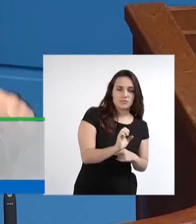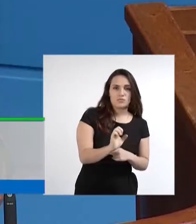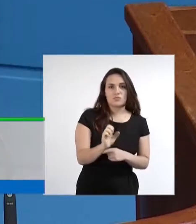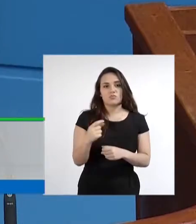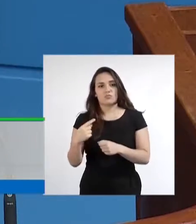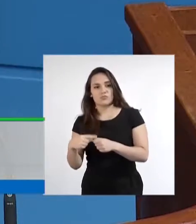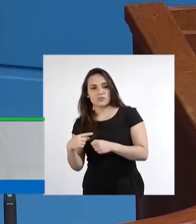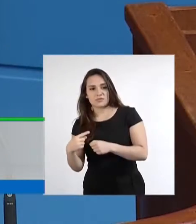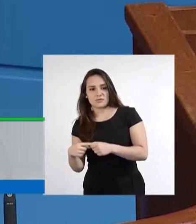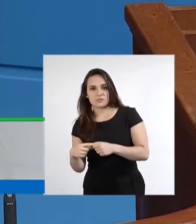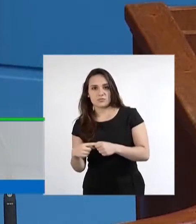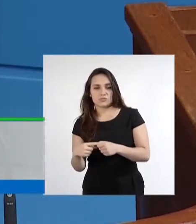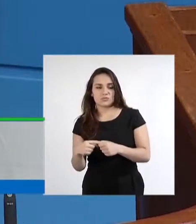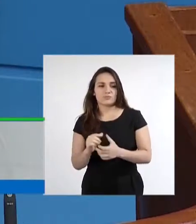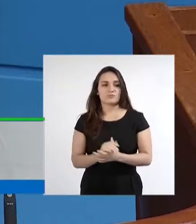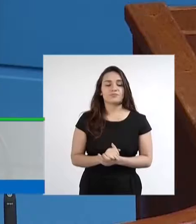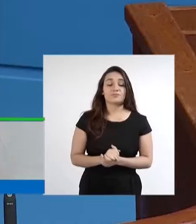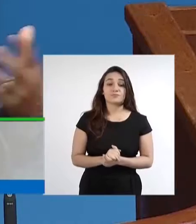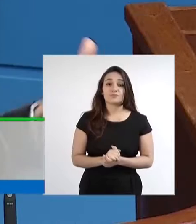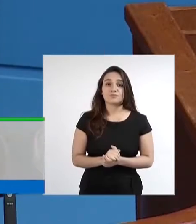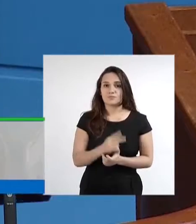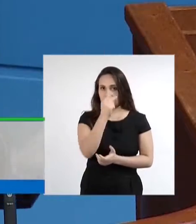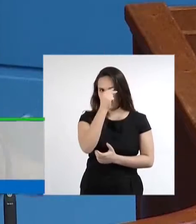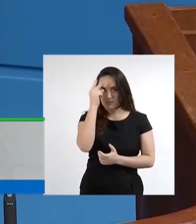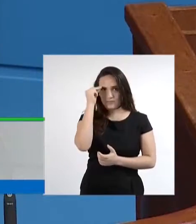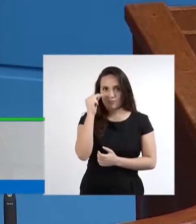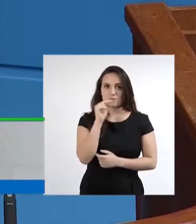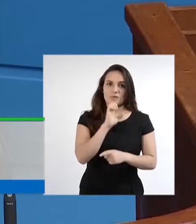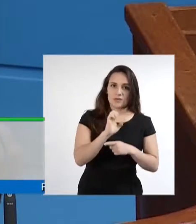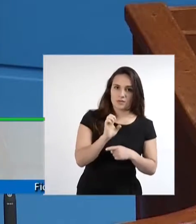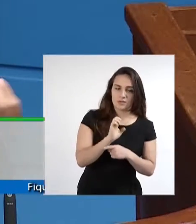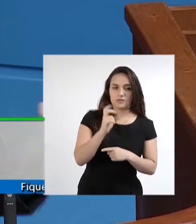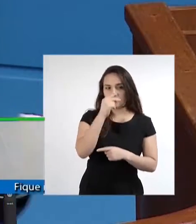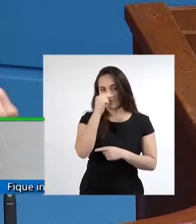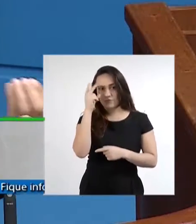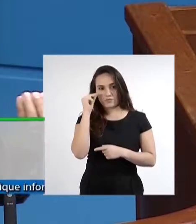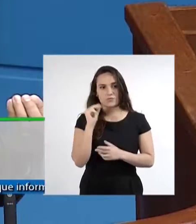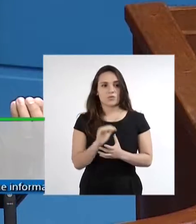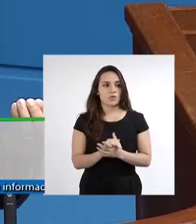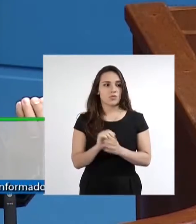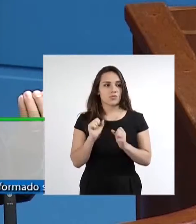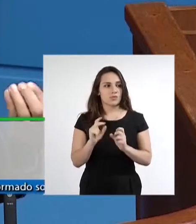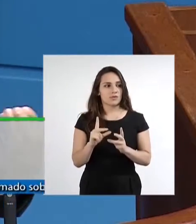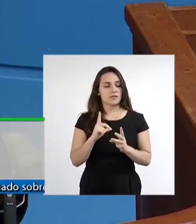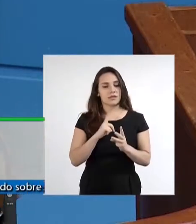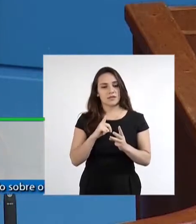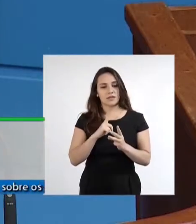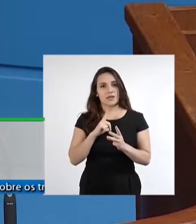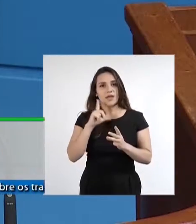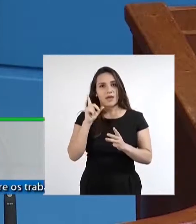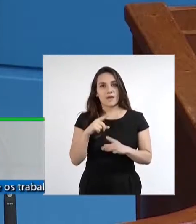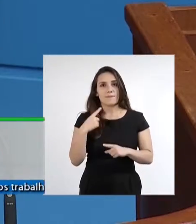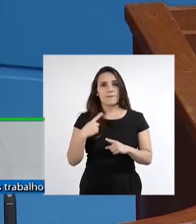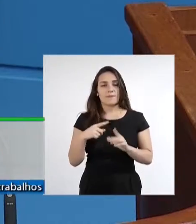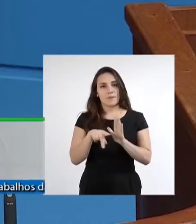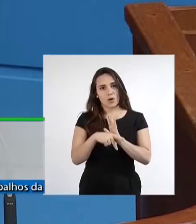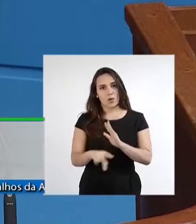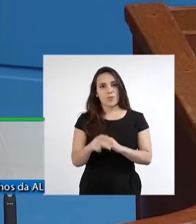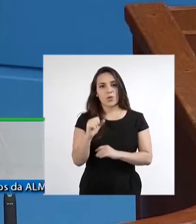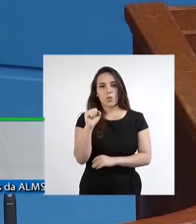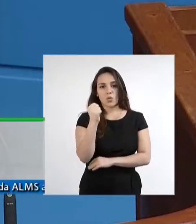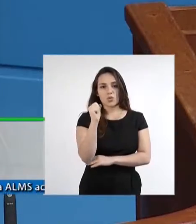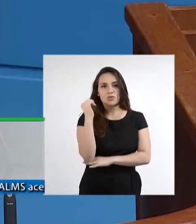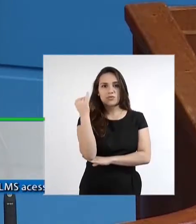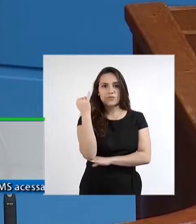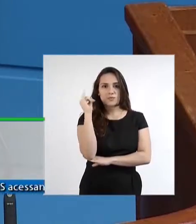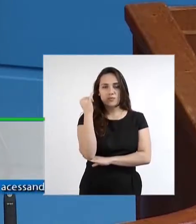E é interessante que este fundo, que advém de 8 tributos aqui do nosso Estado,